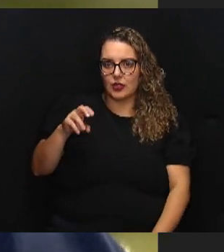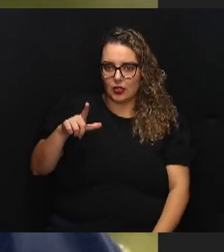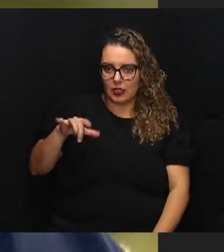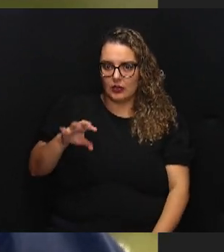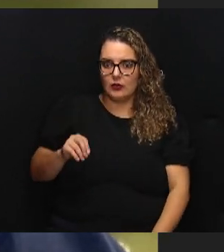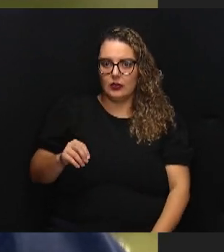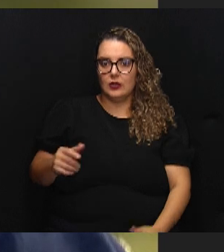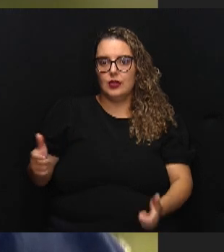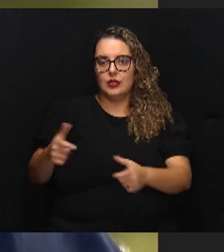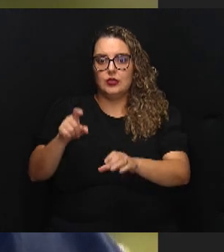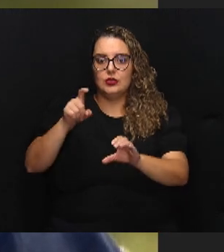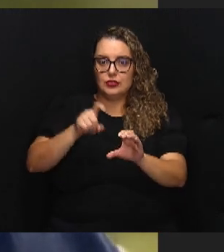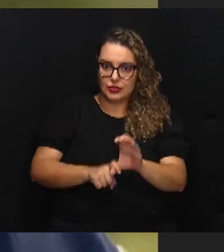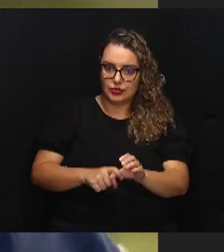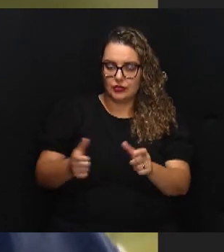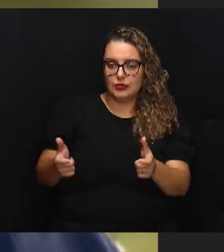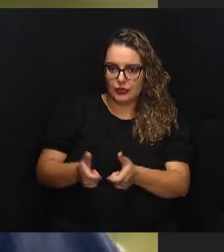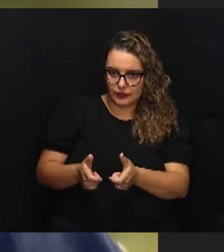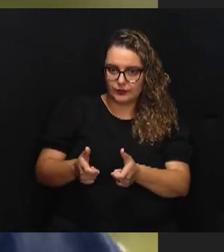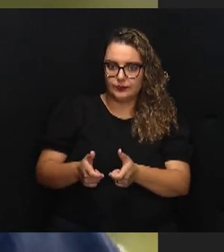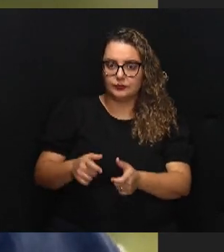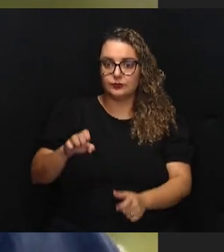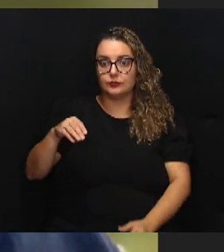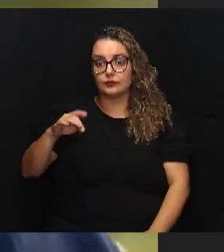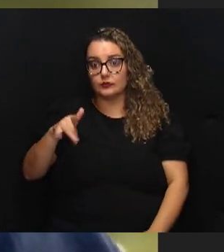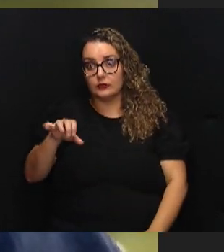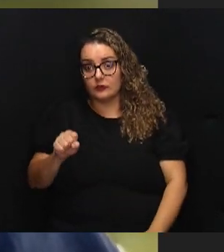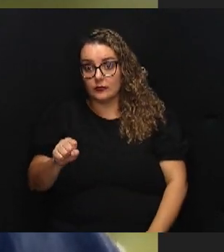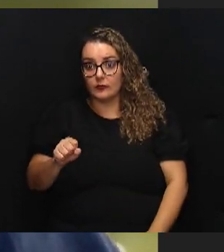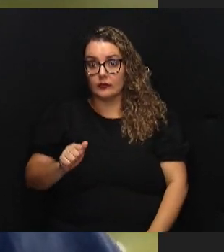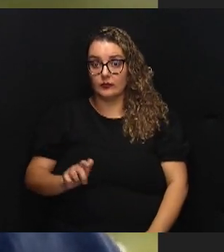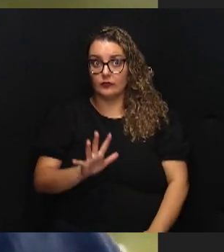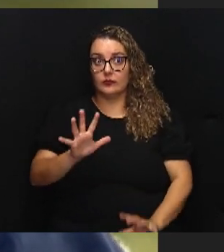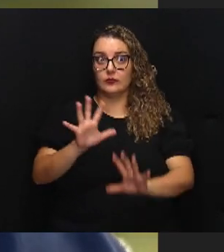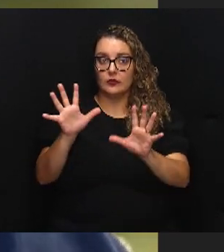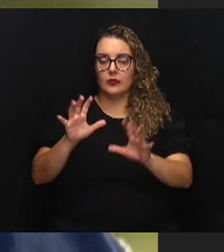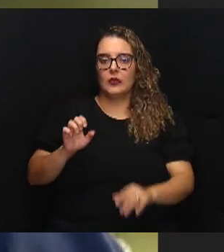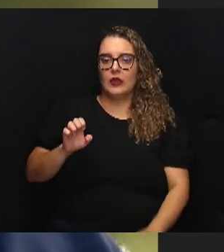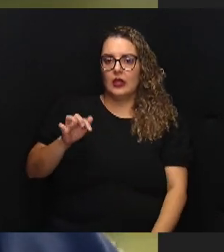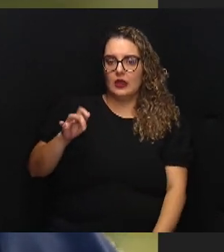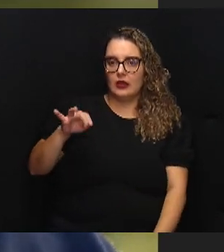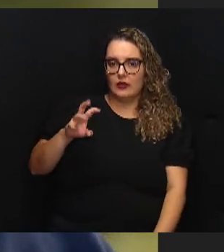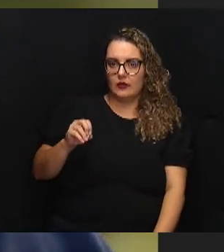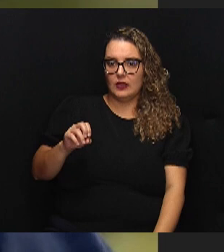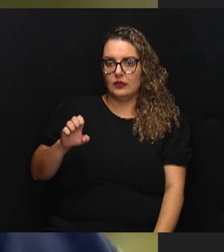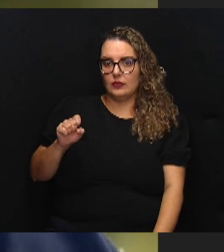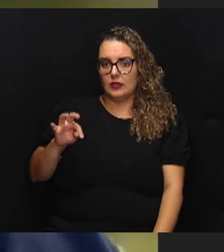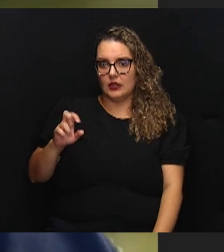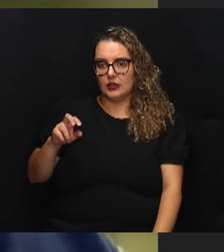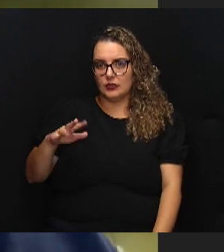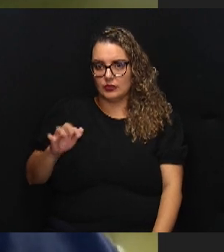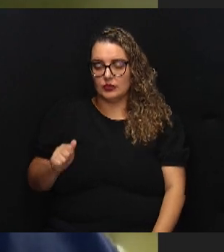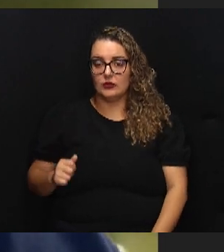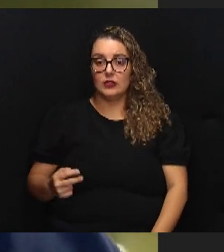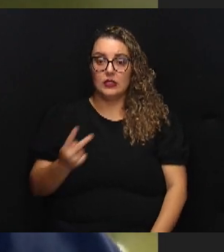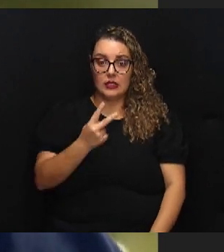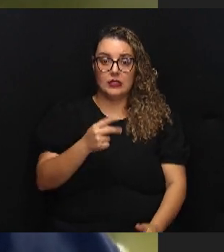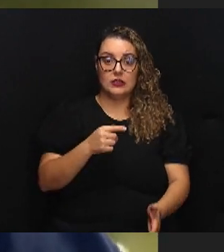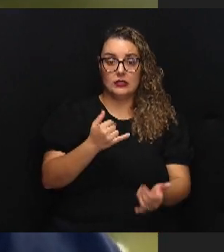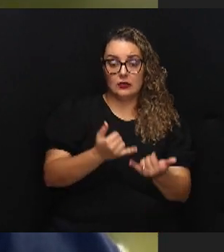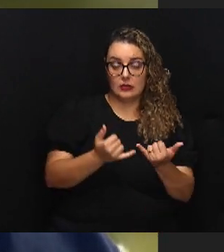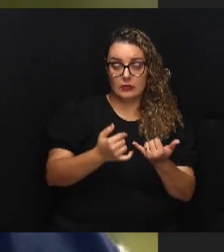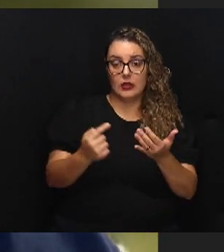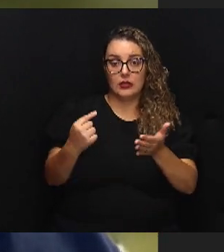dependência de petróleo e as emissões de gases de efeito estufa. E a segunda parte da pergunta é em relação